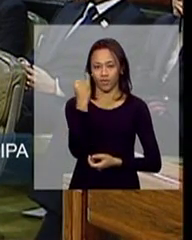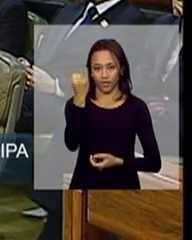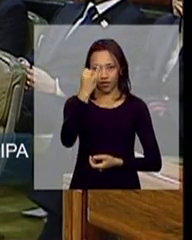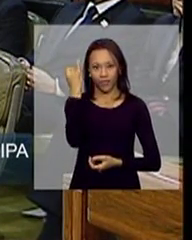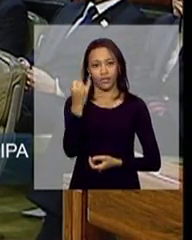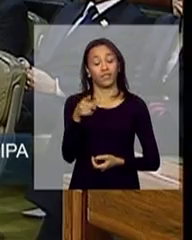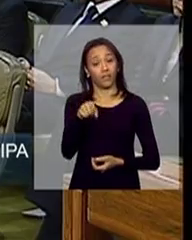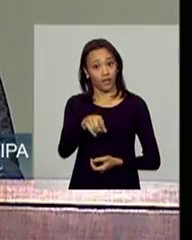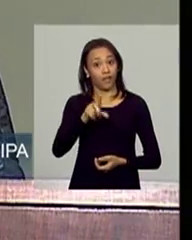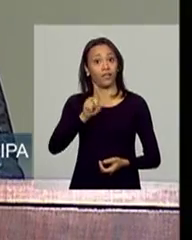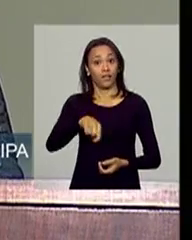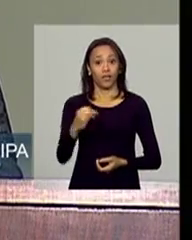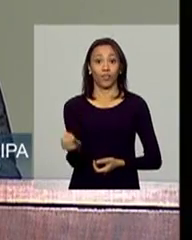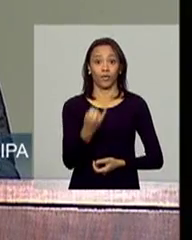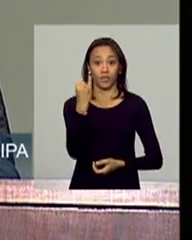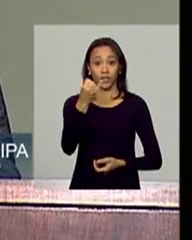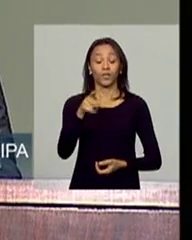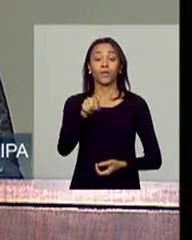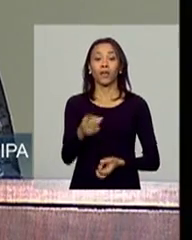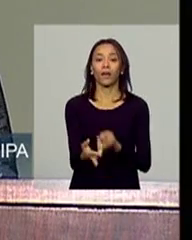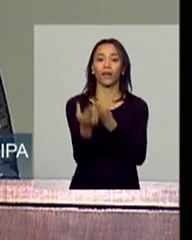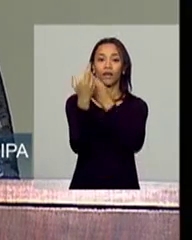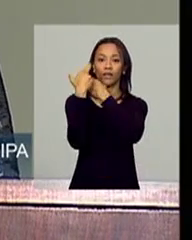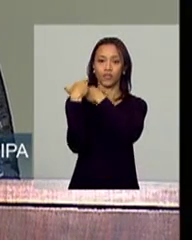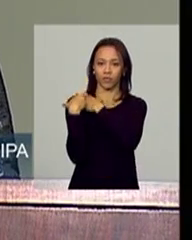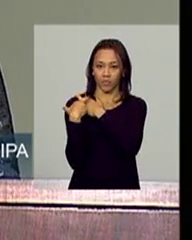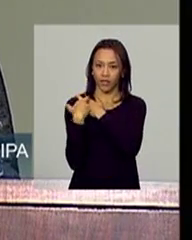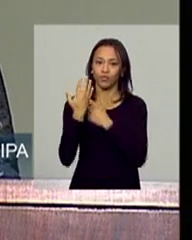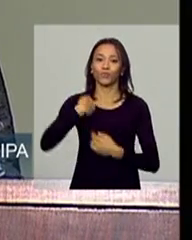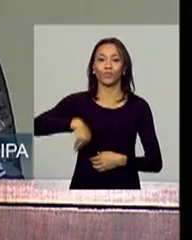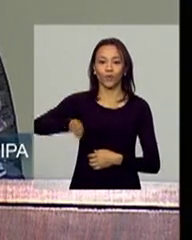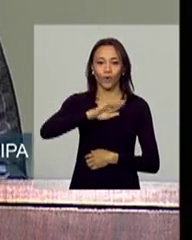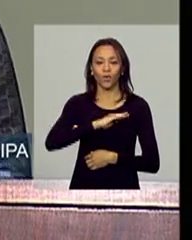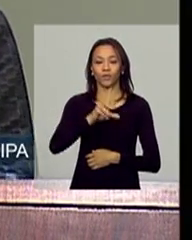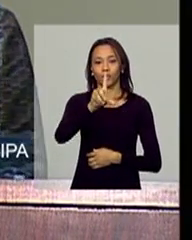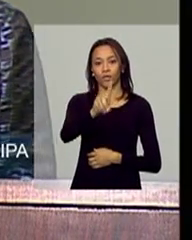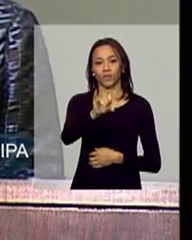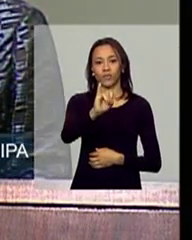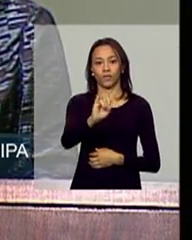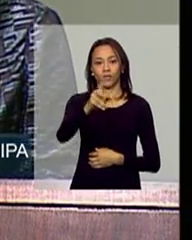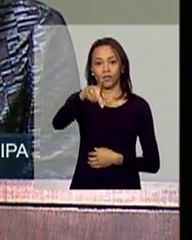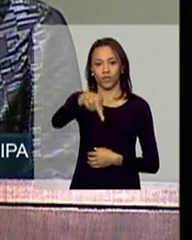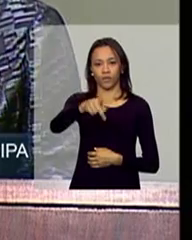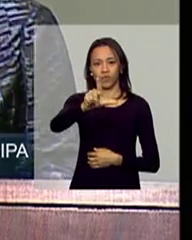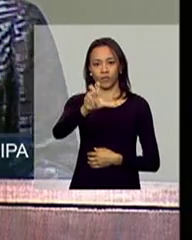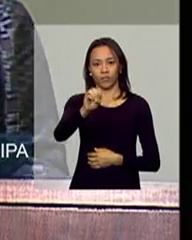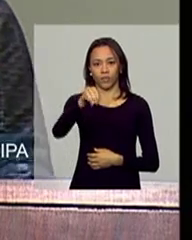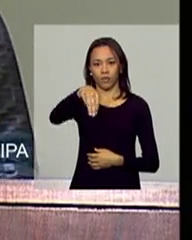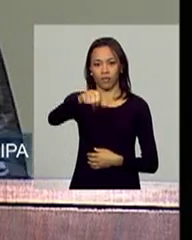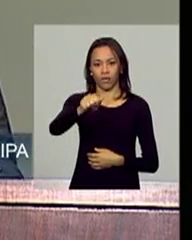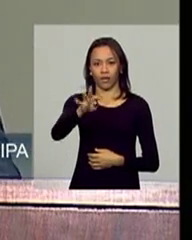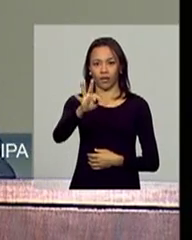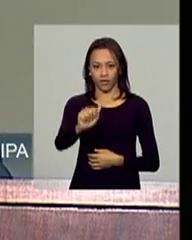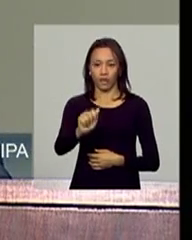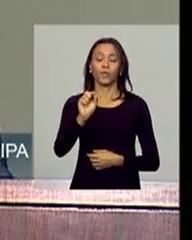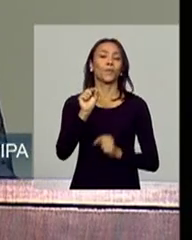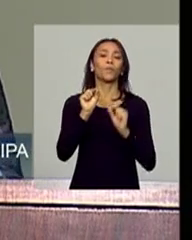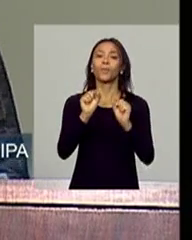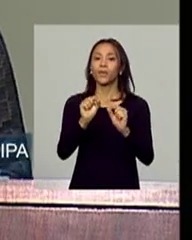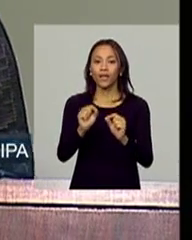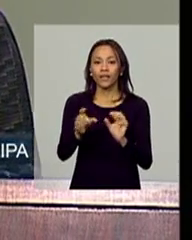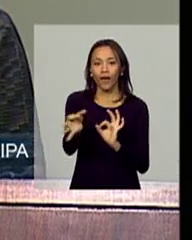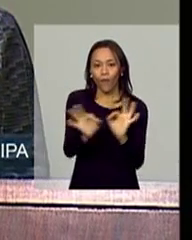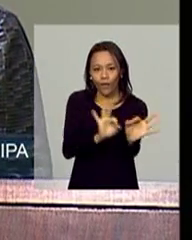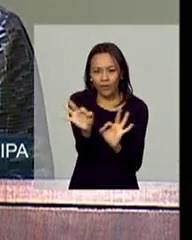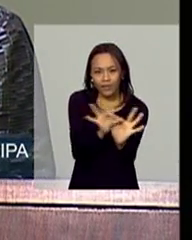extrema relevância o papel de nossos diplomatas, tanto na elaboração